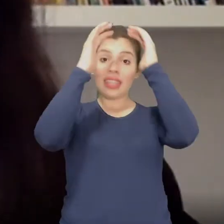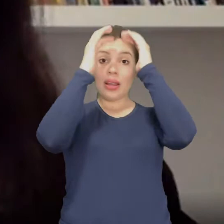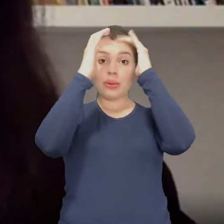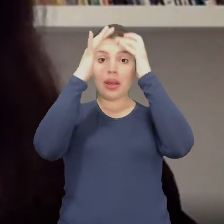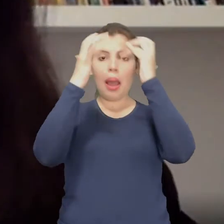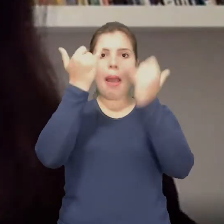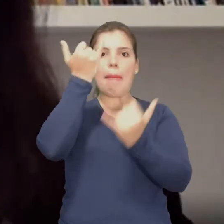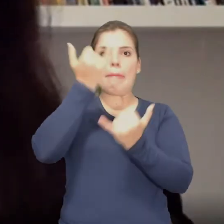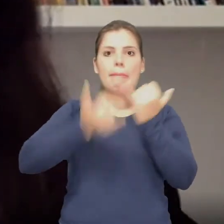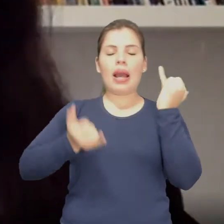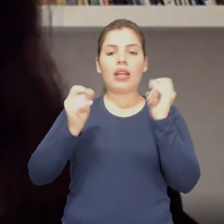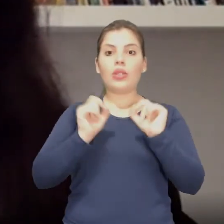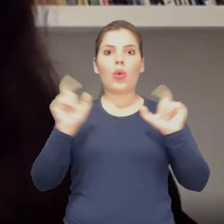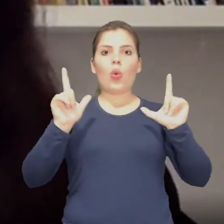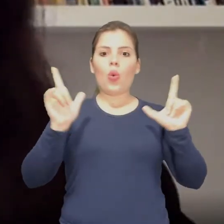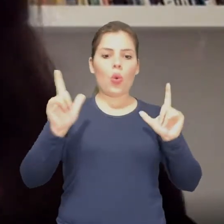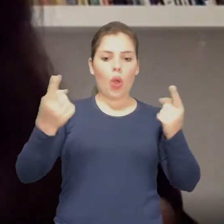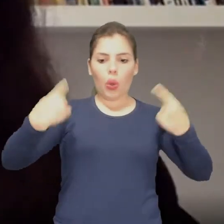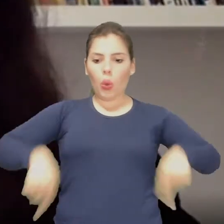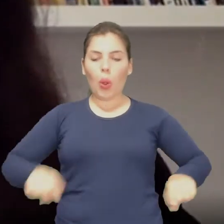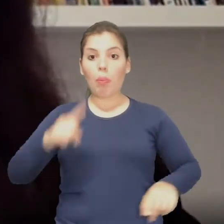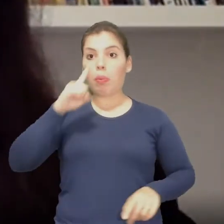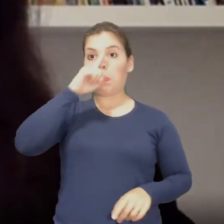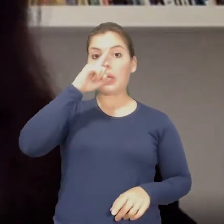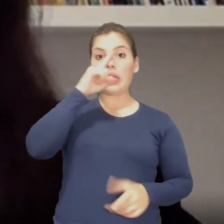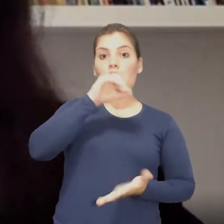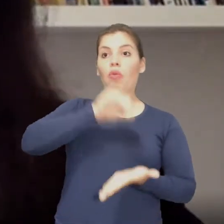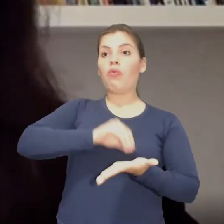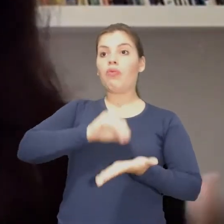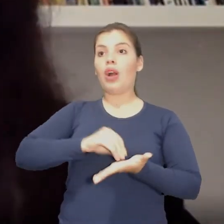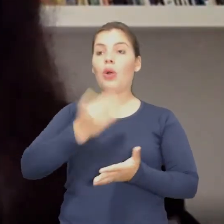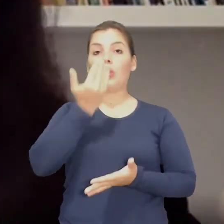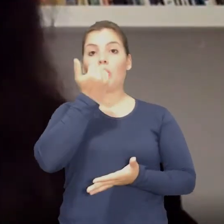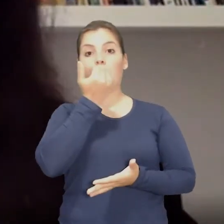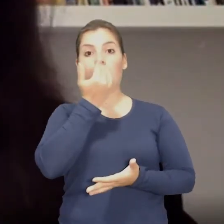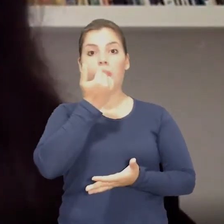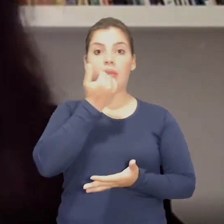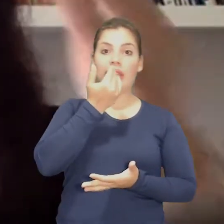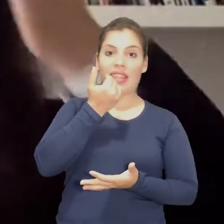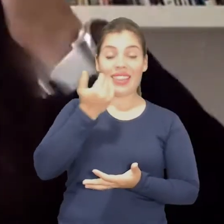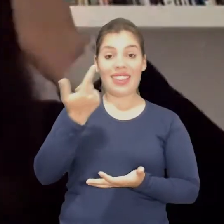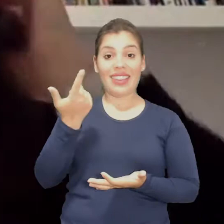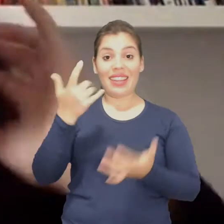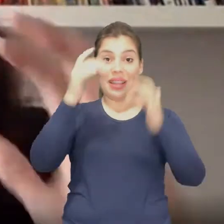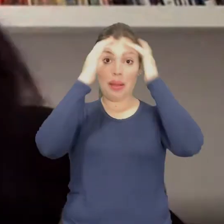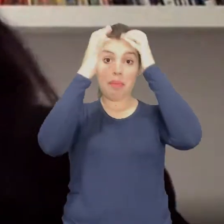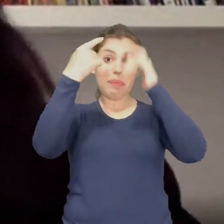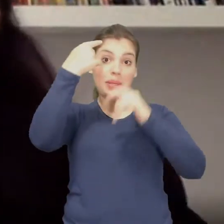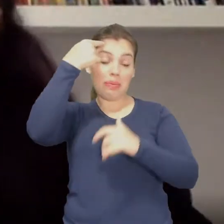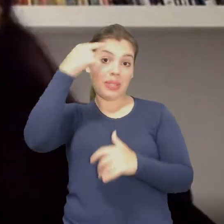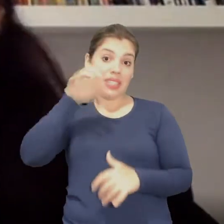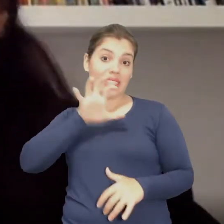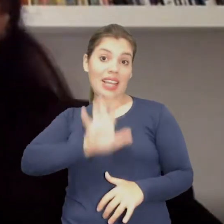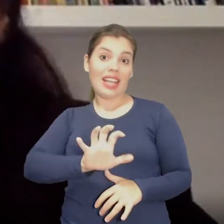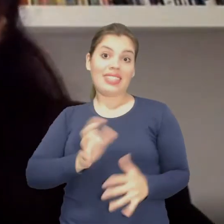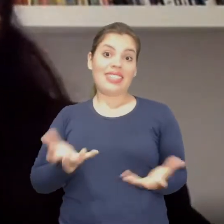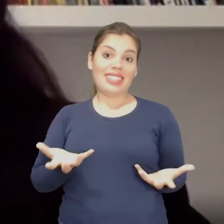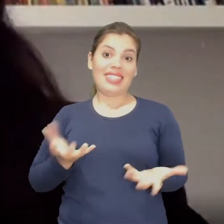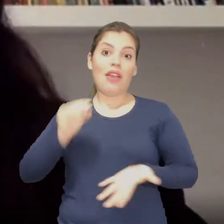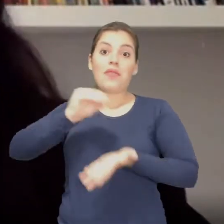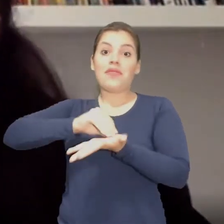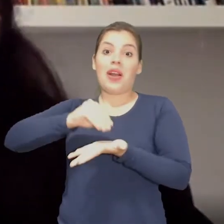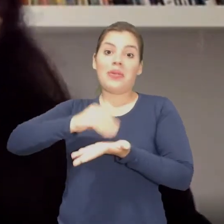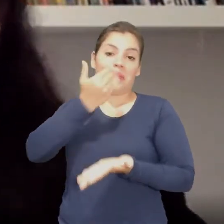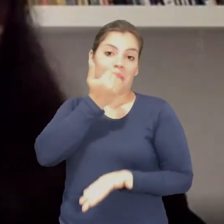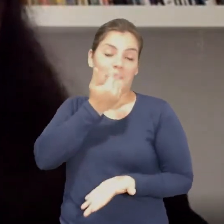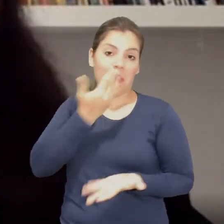nosso cérebro é um sinal de alerta. Estamos em perigo, você está vivendo um período de restrição alimentar, provavelmente de escassez de